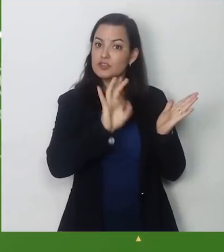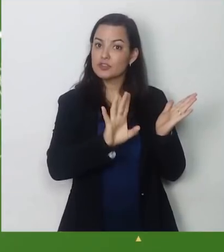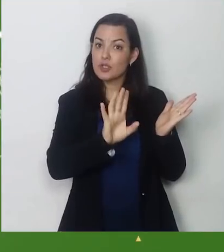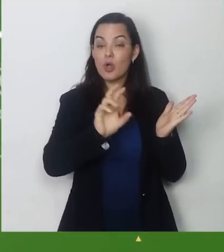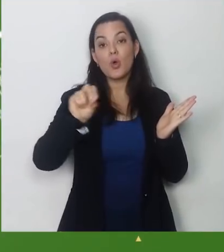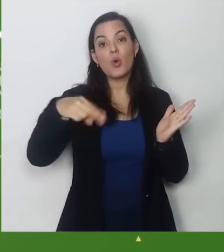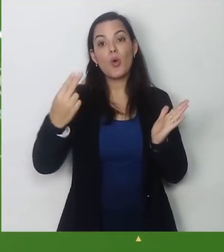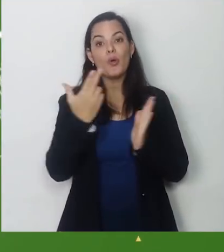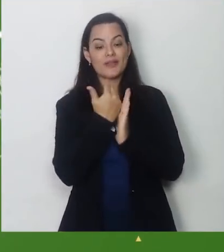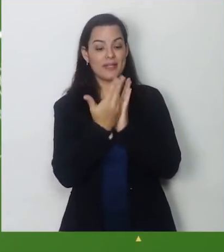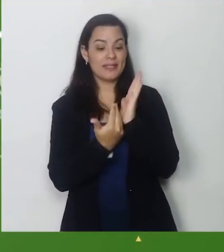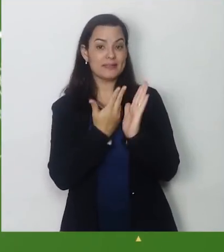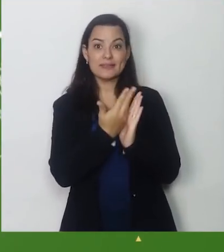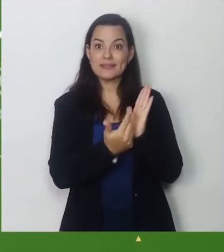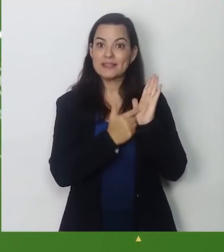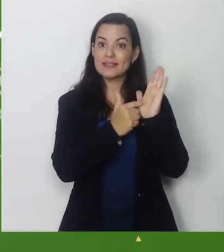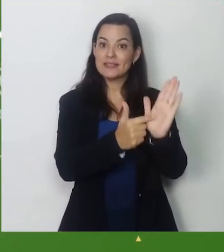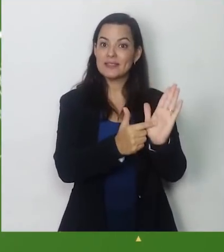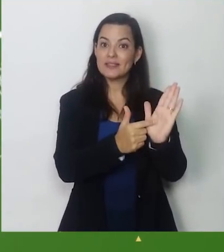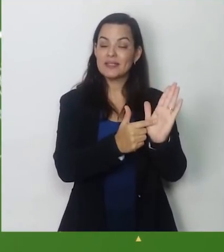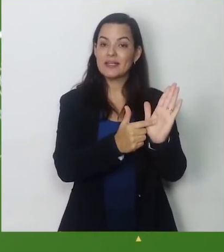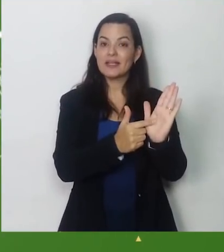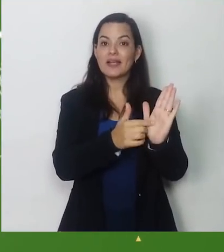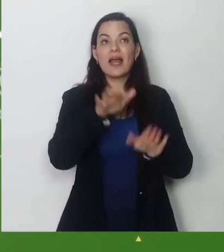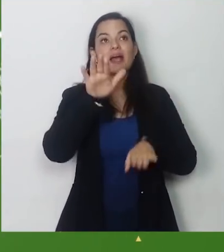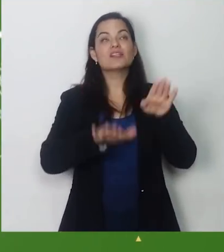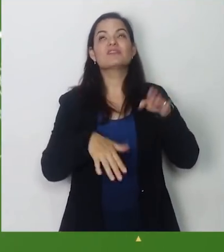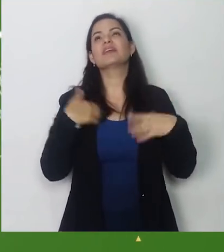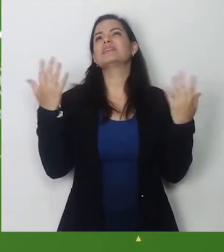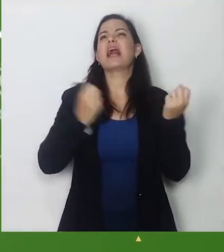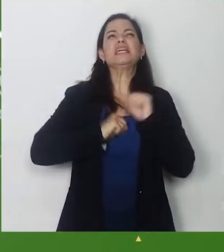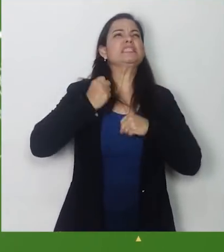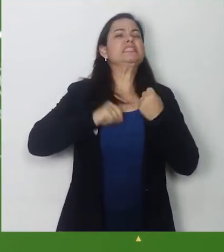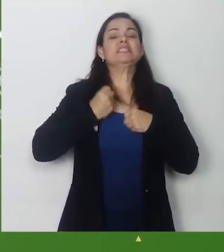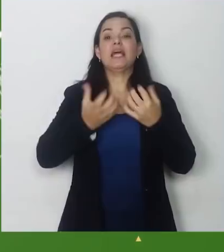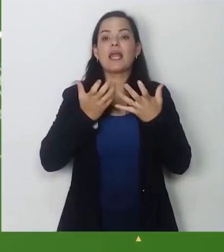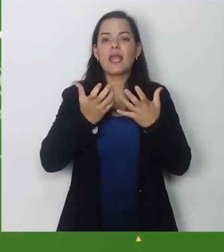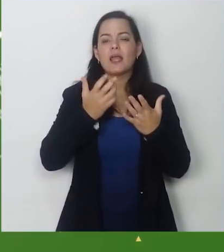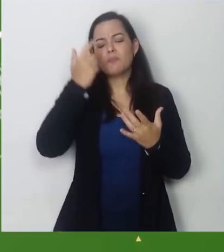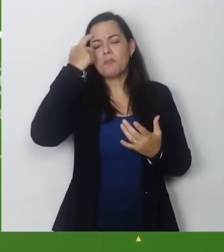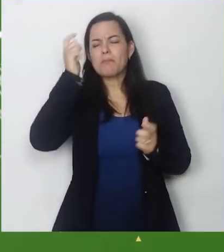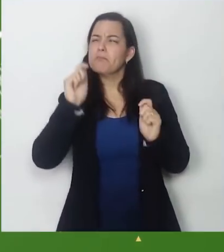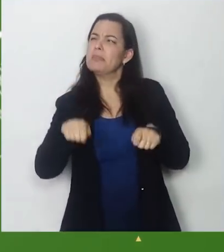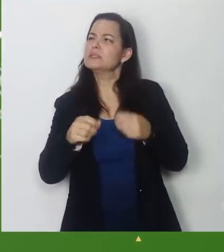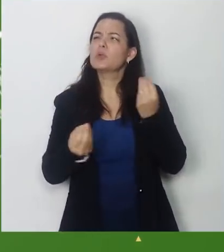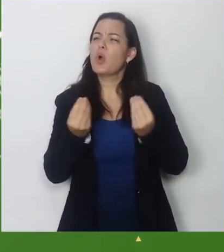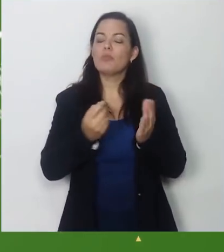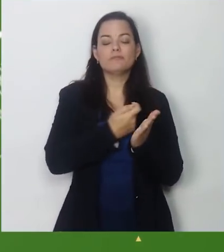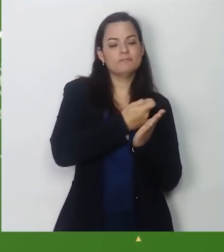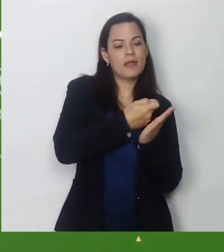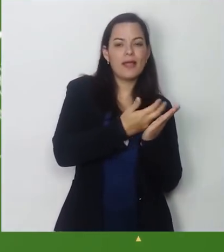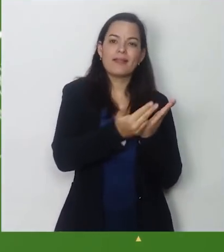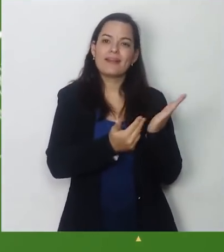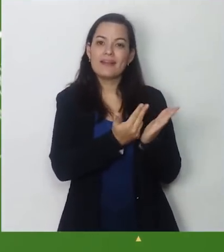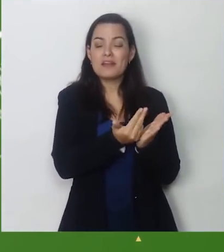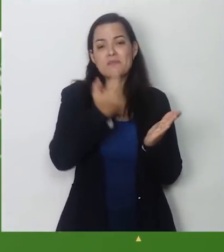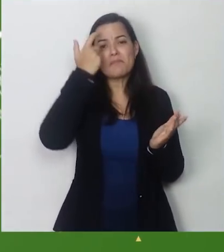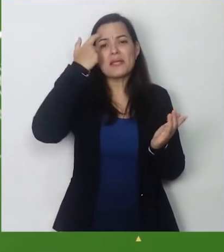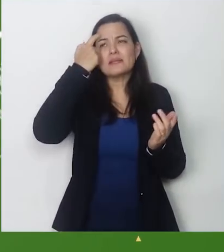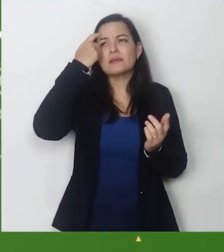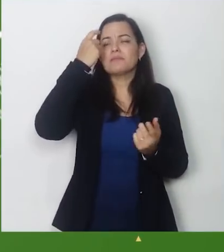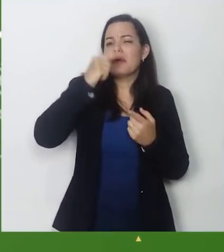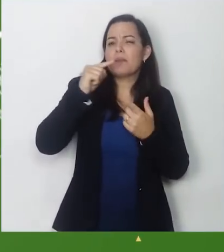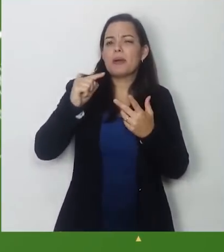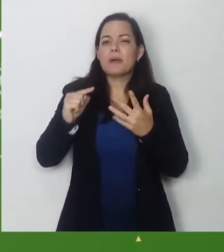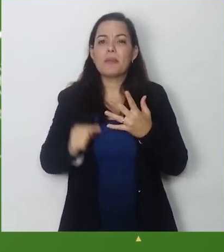desenho, né? Que às vezes a gente quer desestressar e pensa em várias possibilidades. Então eu vou mostrar aqui para vocês